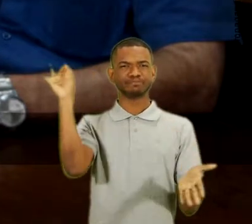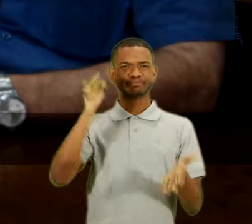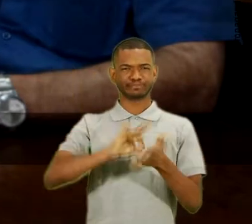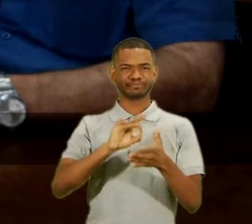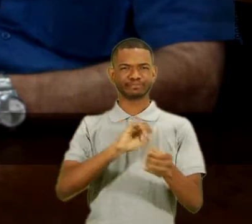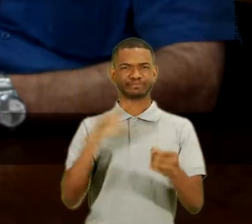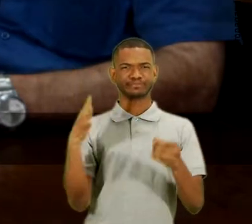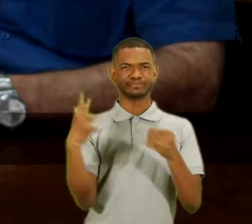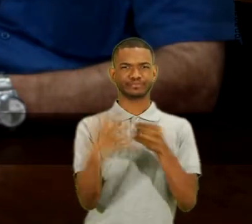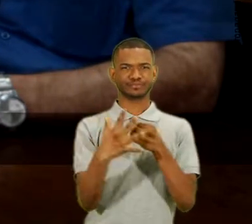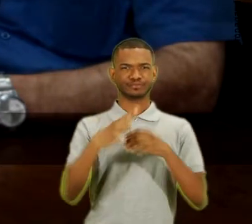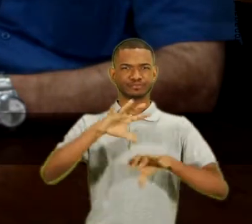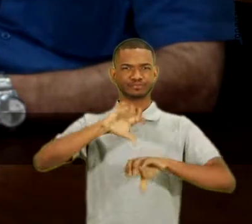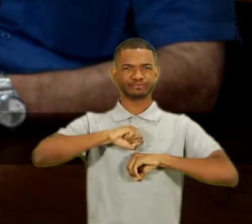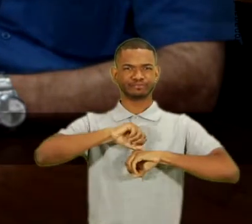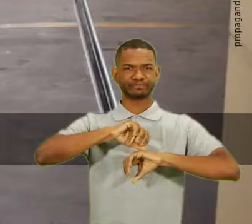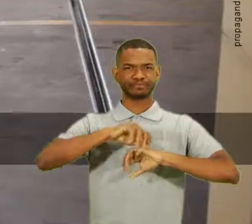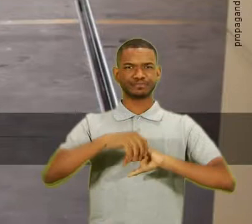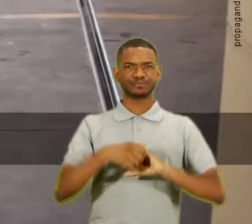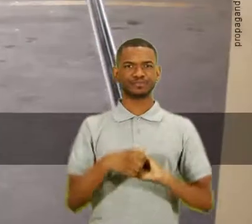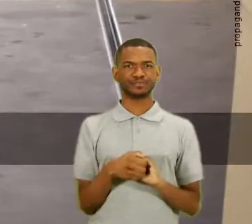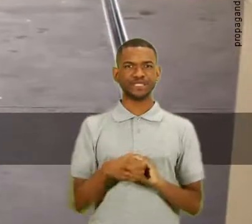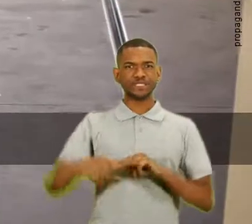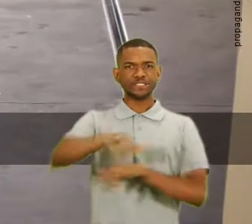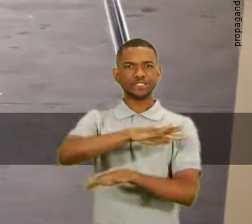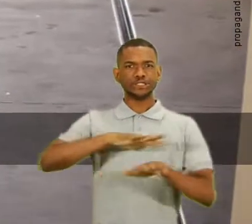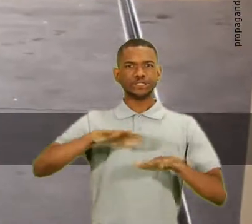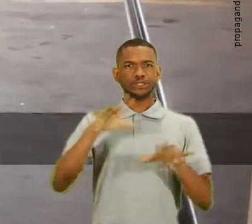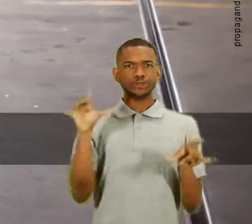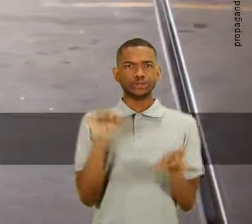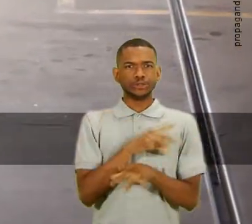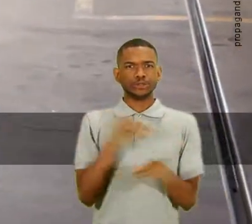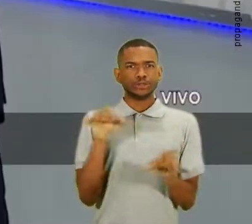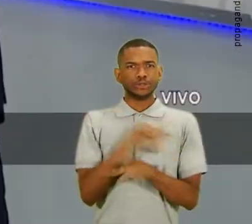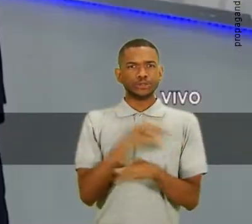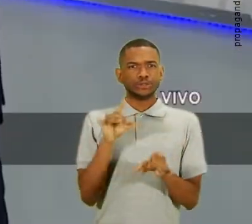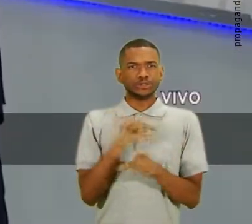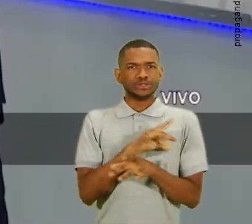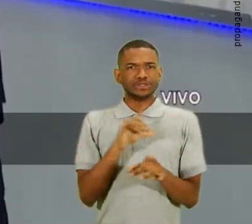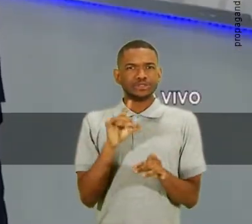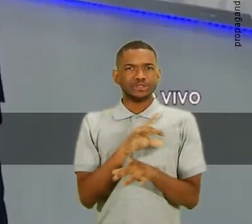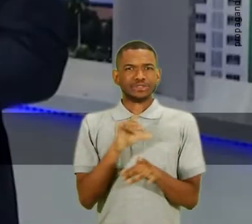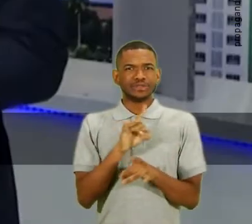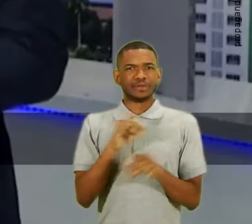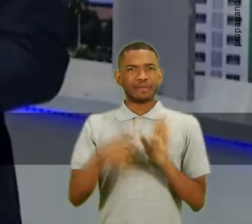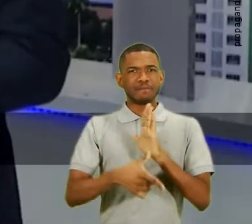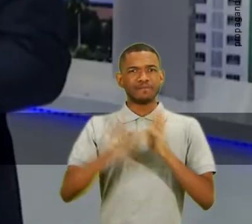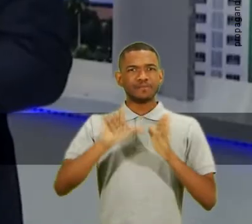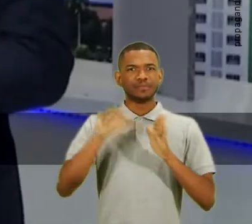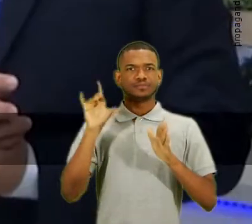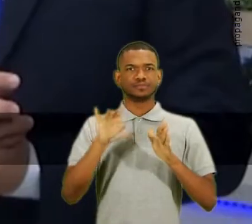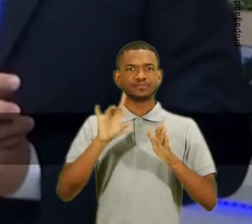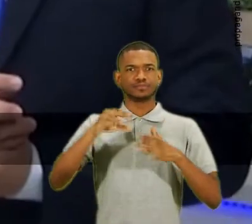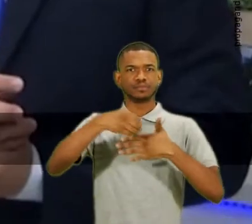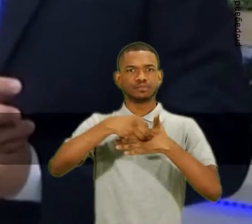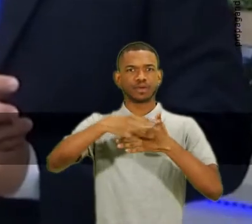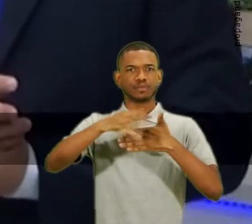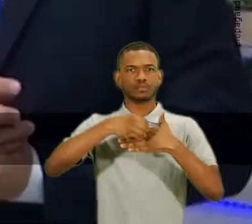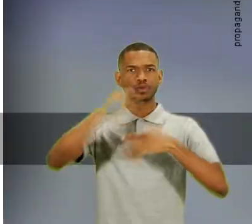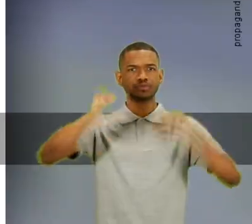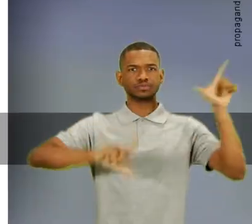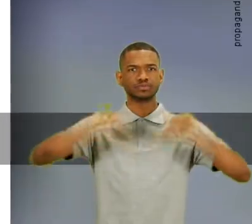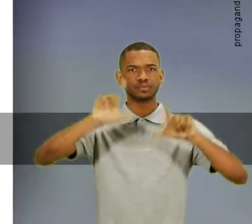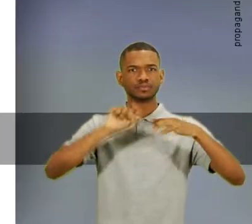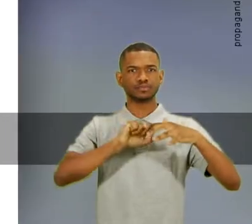o lado deixando a população apreensiva ao Sudoeste que até o momento só se ouvia dizer sobre a doença